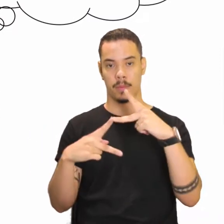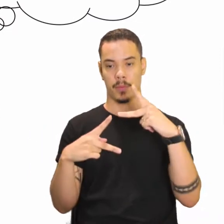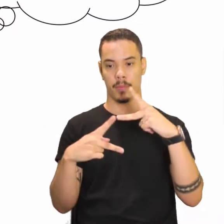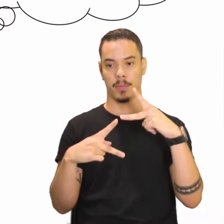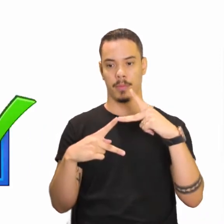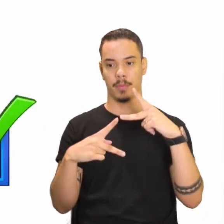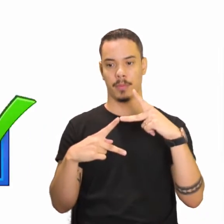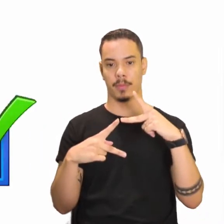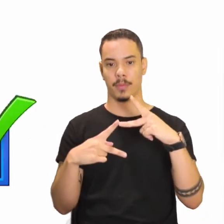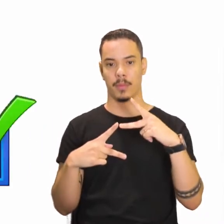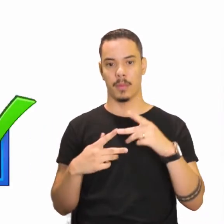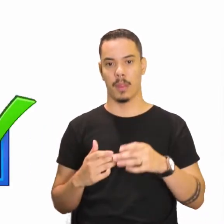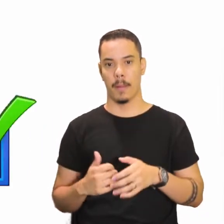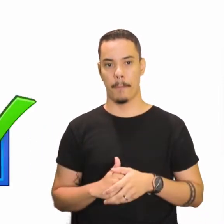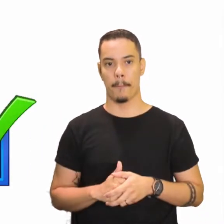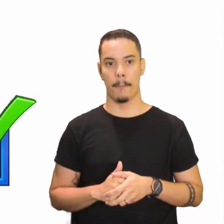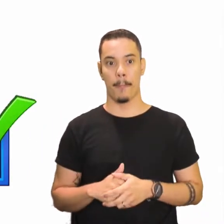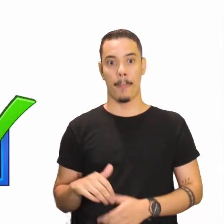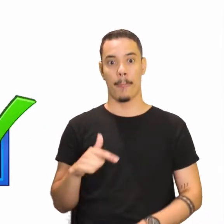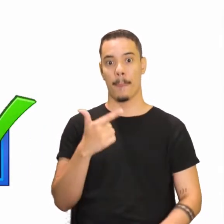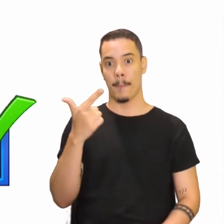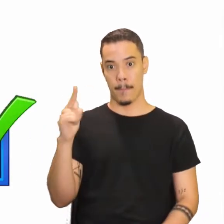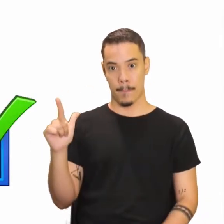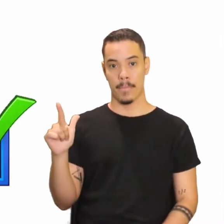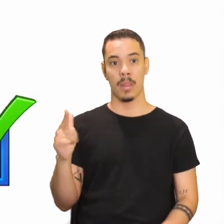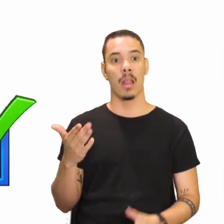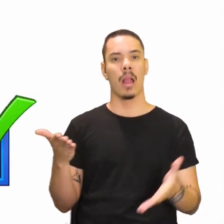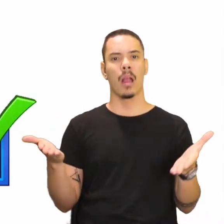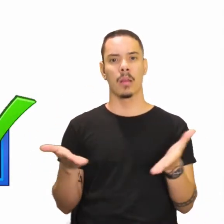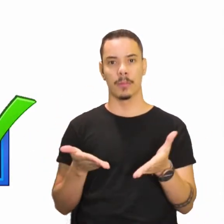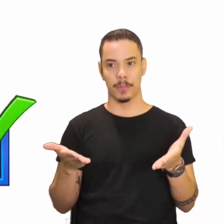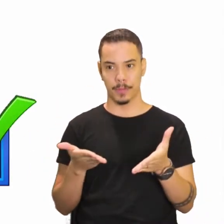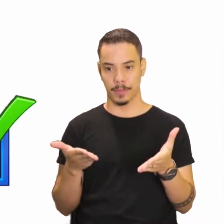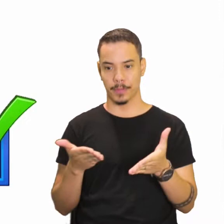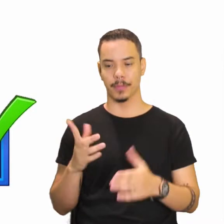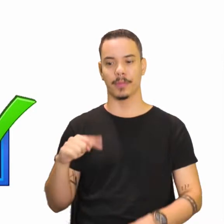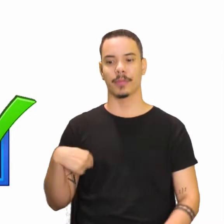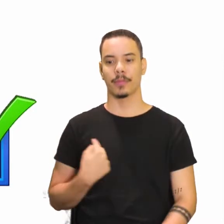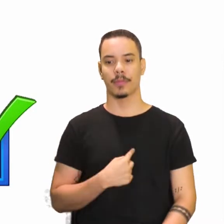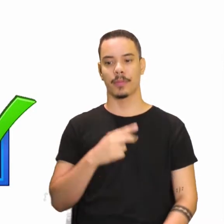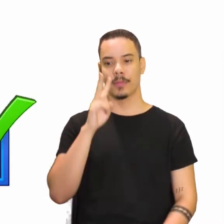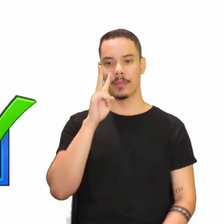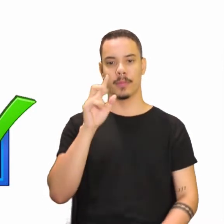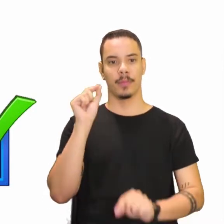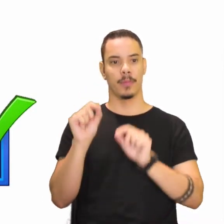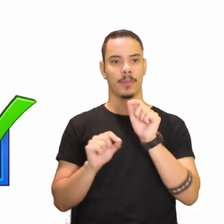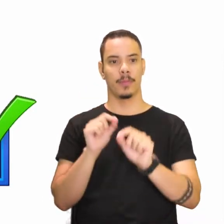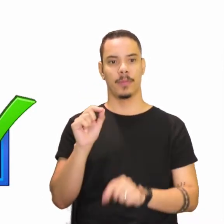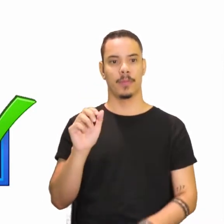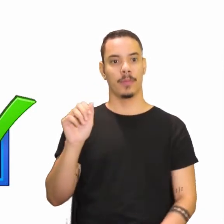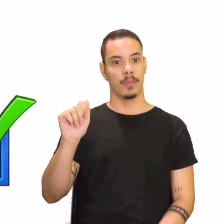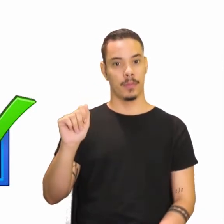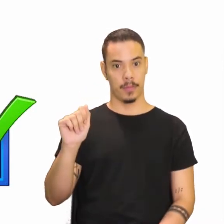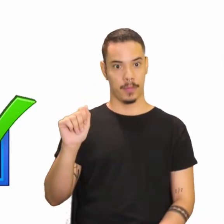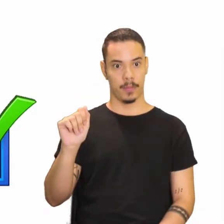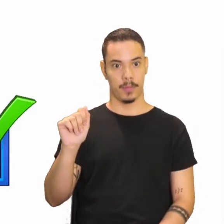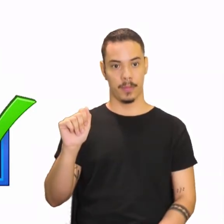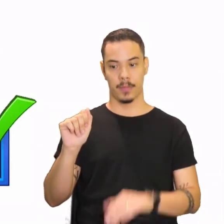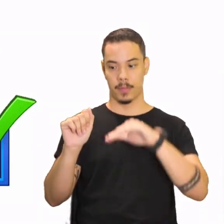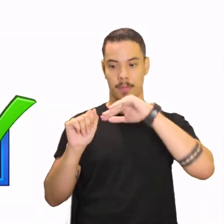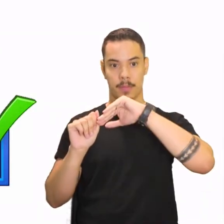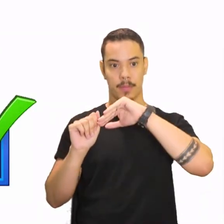prepositiva. Mais outra expressão aqui. Agora, amadinho, o azinho ficou... Olha, vou